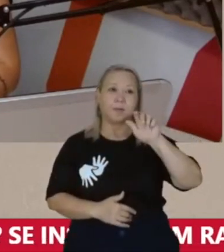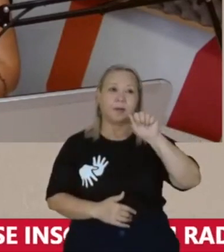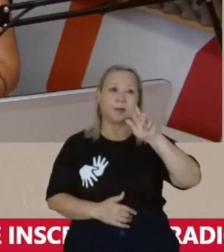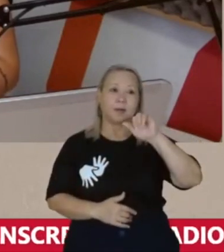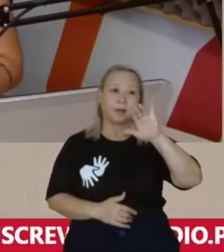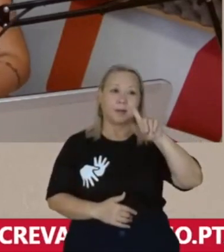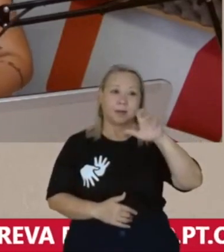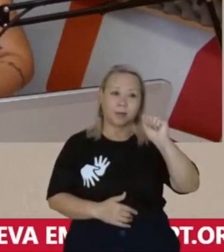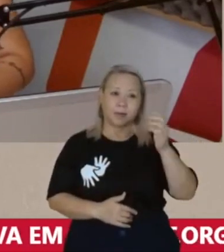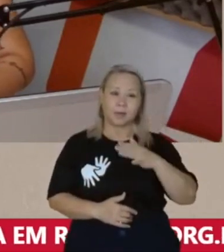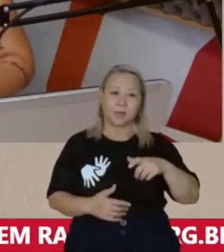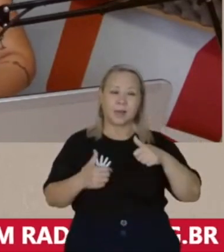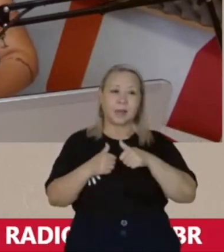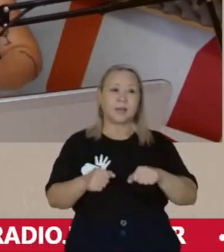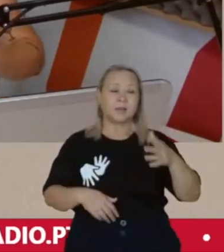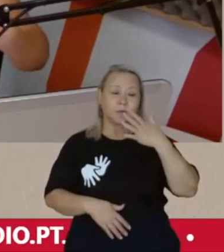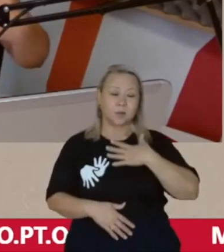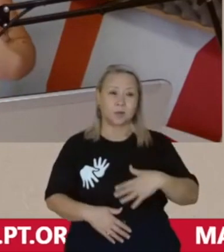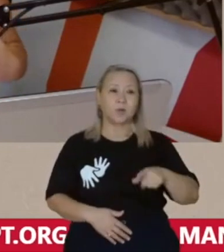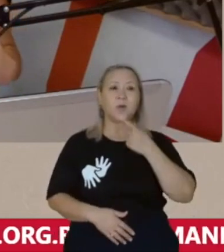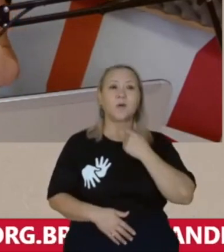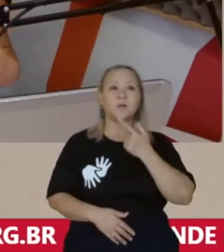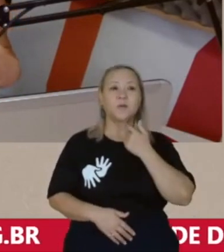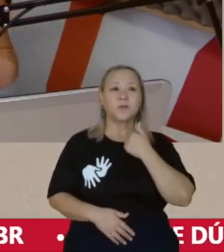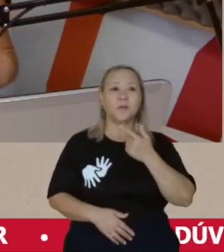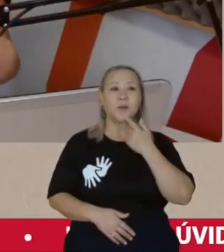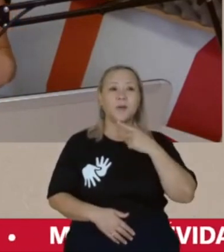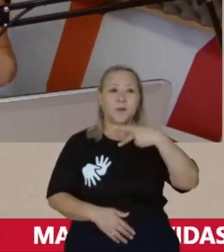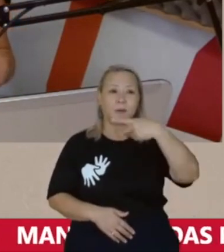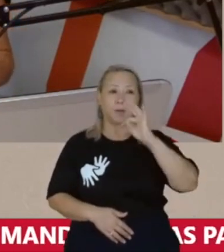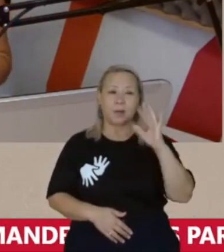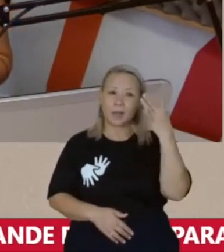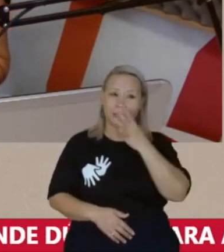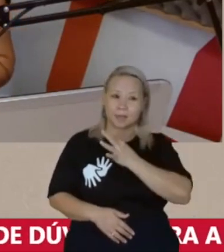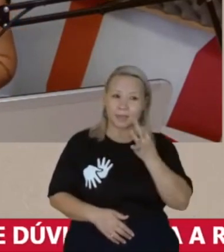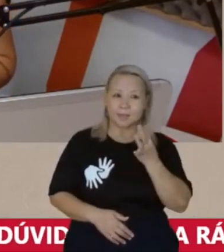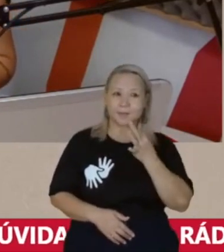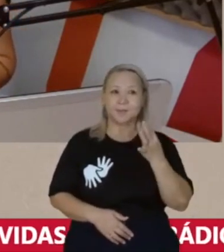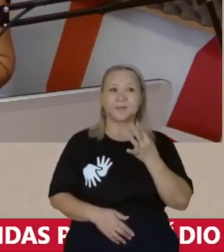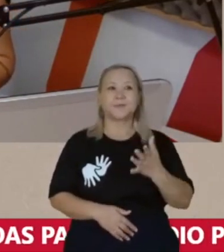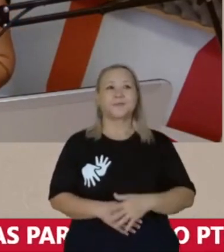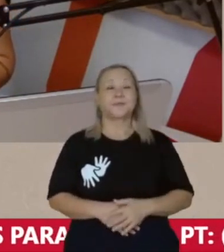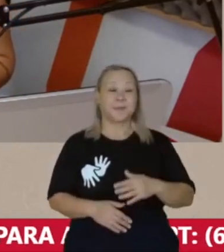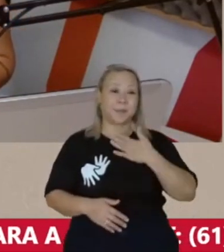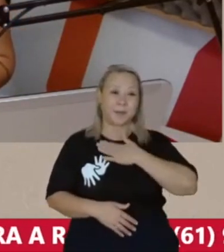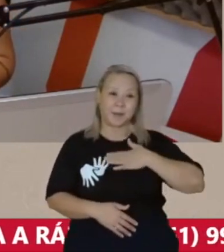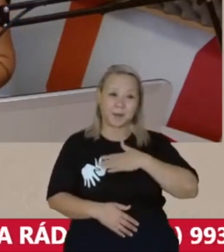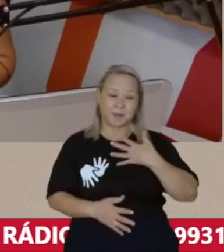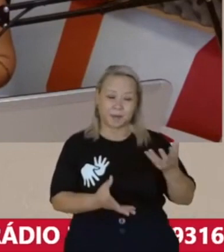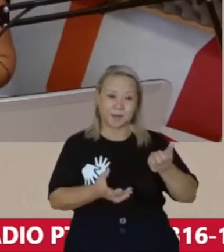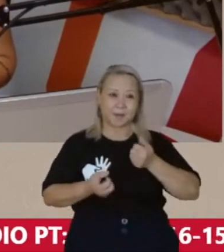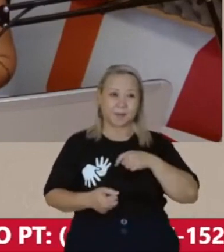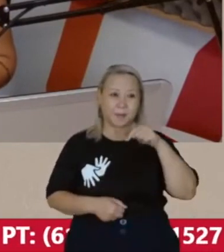está toda de vermelho, trabalhada no Vermelho PT, está belíssima e é um prazer recebê-la aqui.